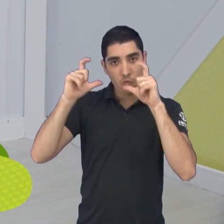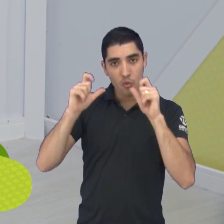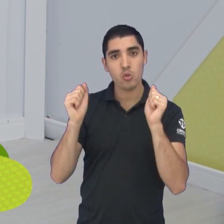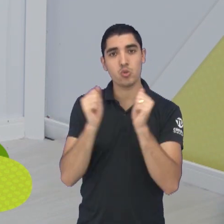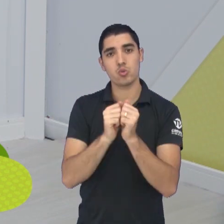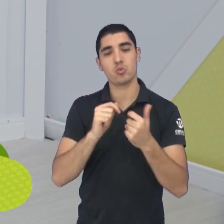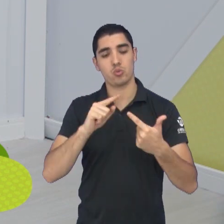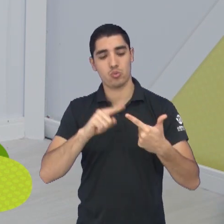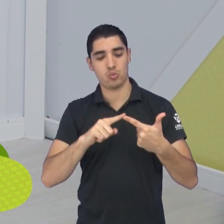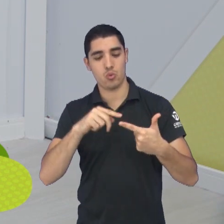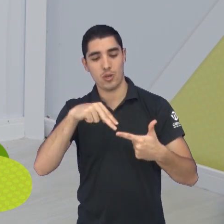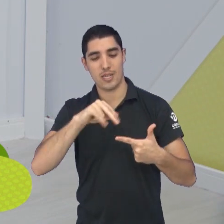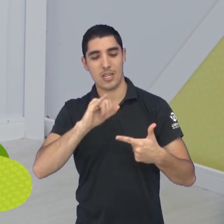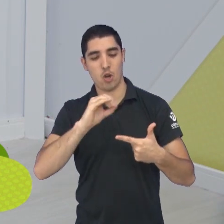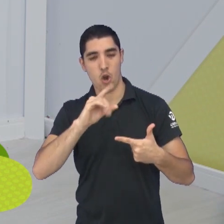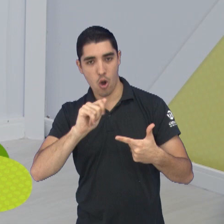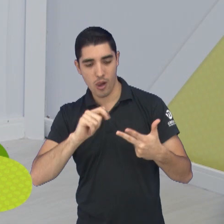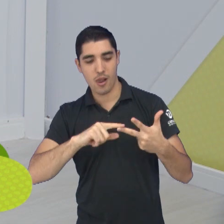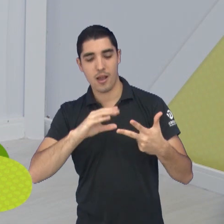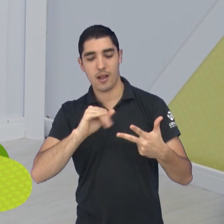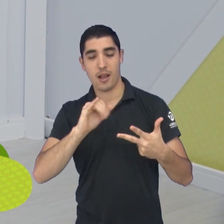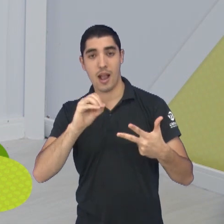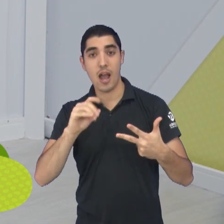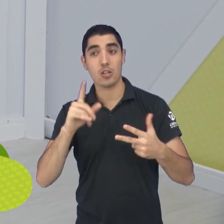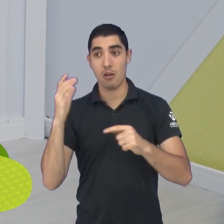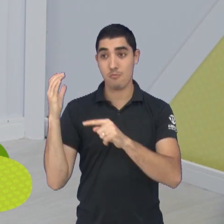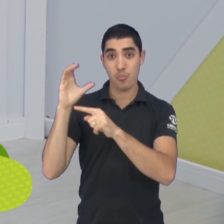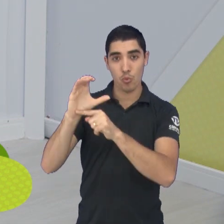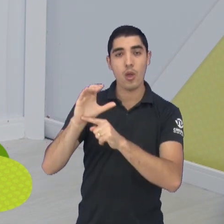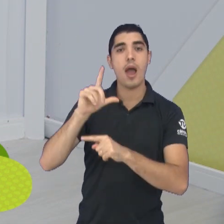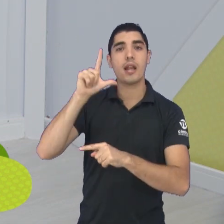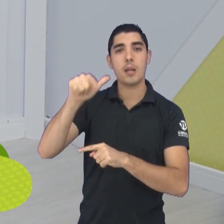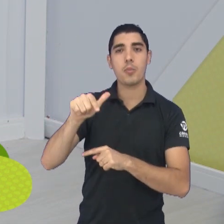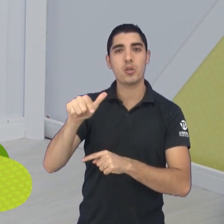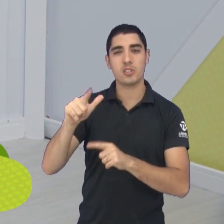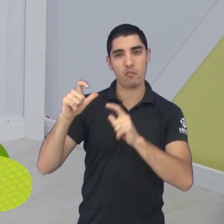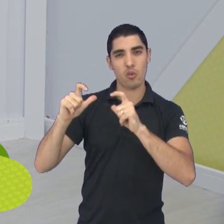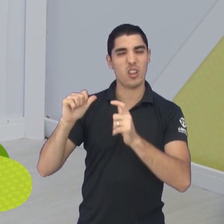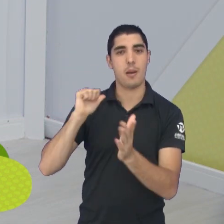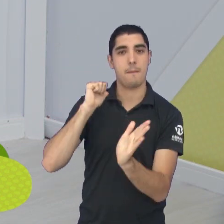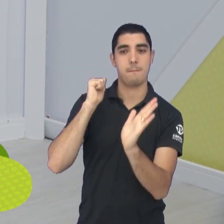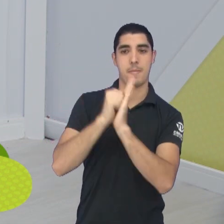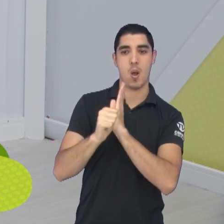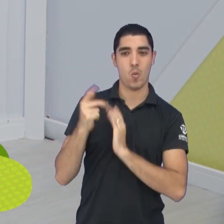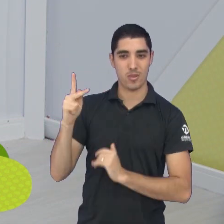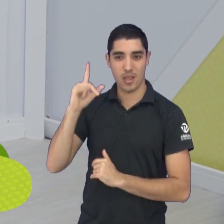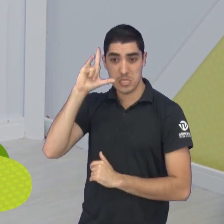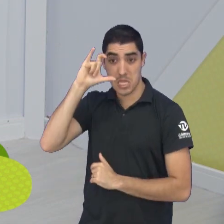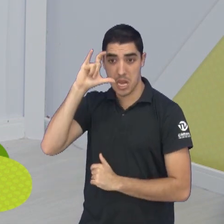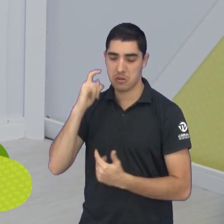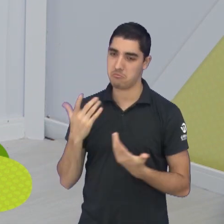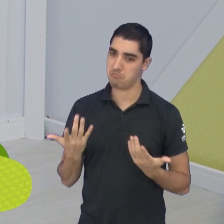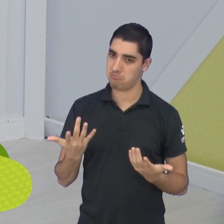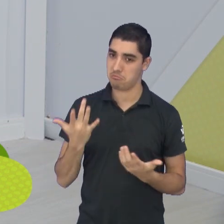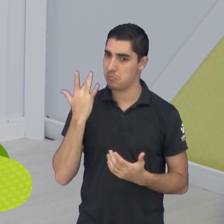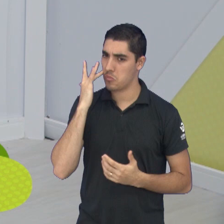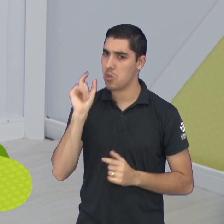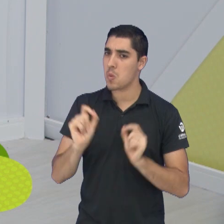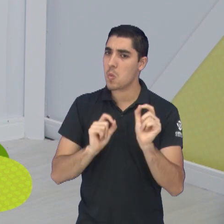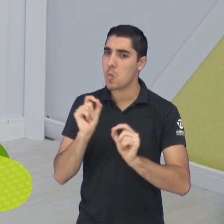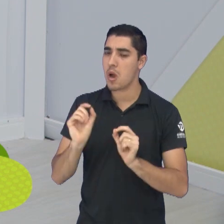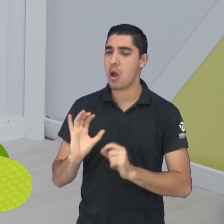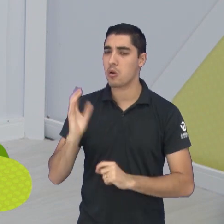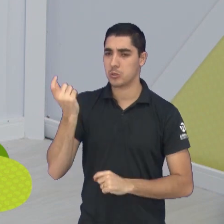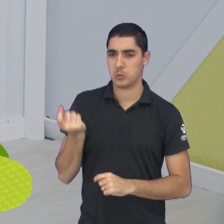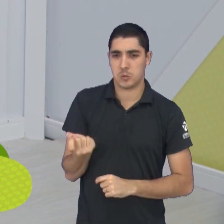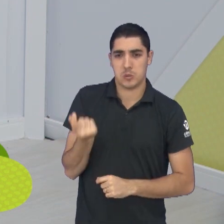despedida, postou, ficou lá acho que 48 horas essa foto e depois ela foi retirada do seu Instagram. Não sei o que aconteceu, não sei se teve